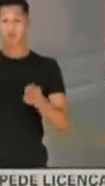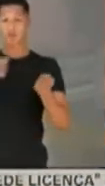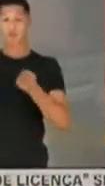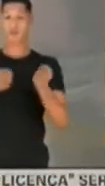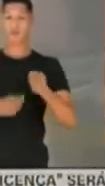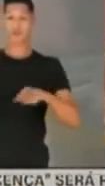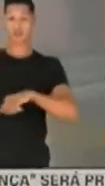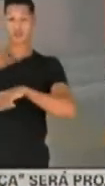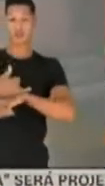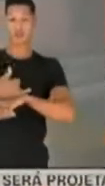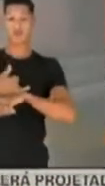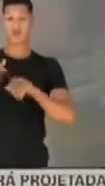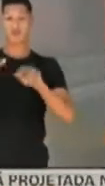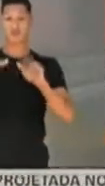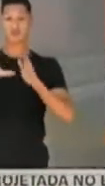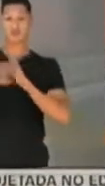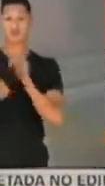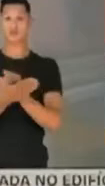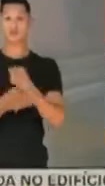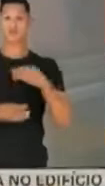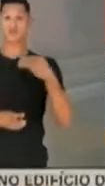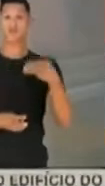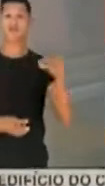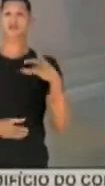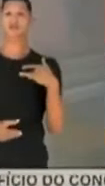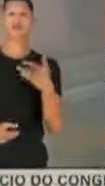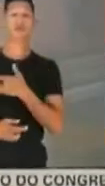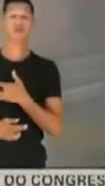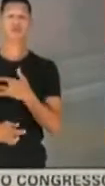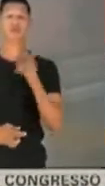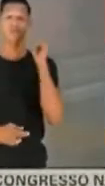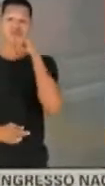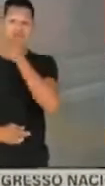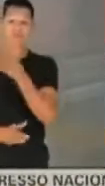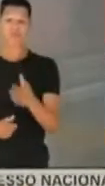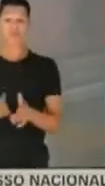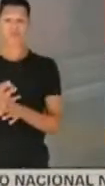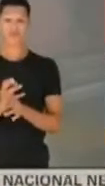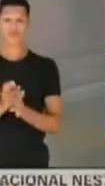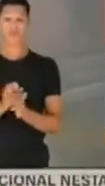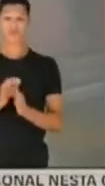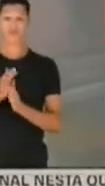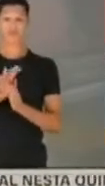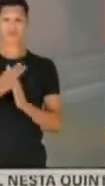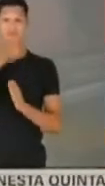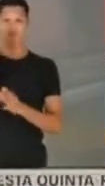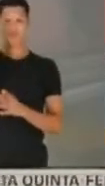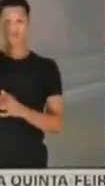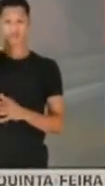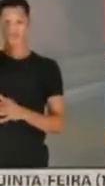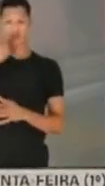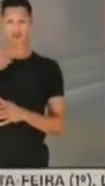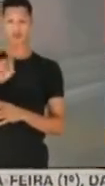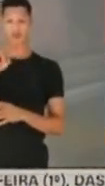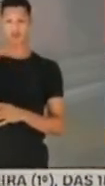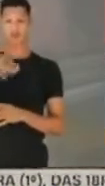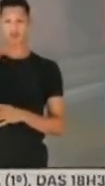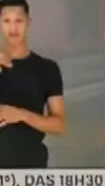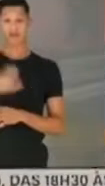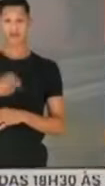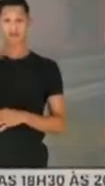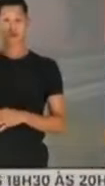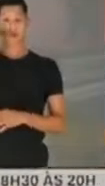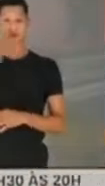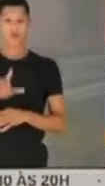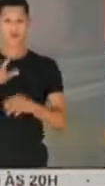comandante-chefe do esquema de corrupção do Ministério da Saúde? Que a deputada, a senadora Simone Tebet conseguiu arrancar,